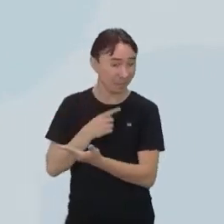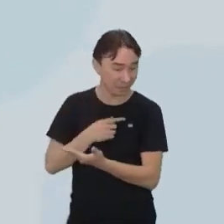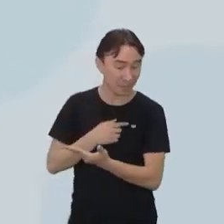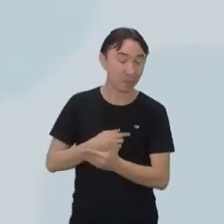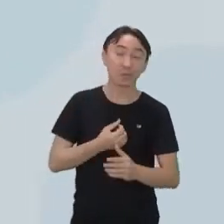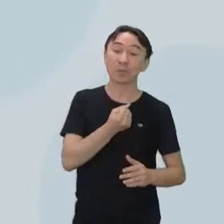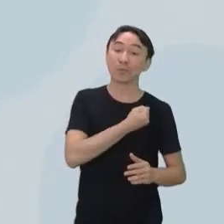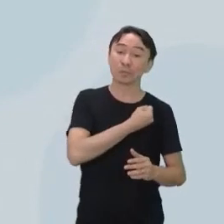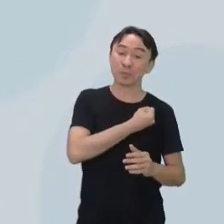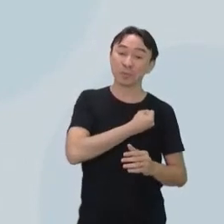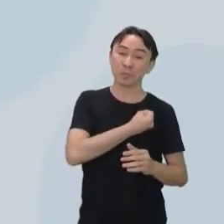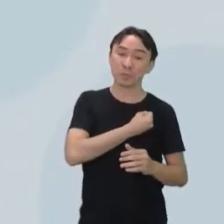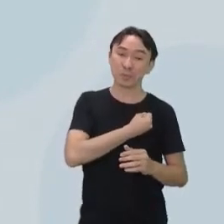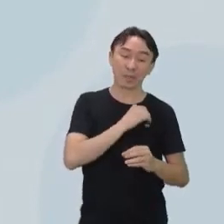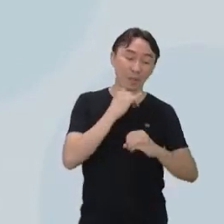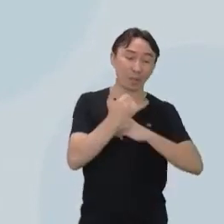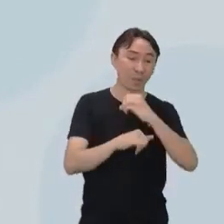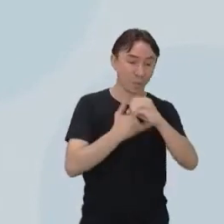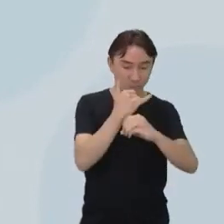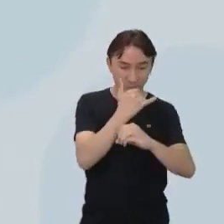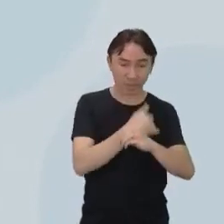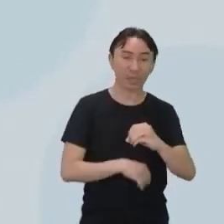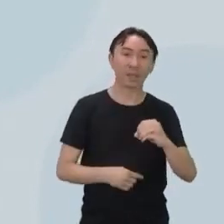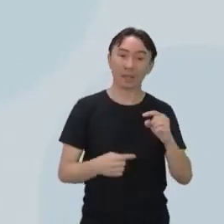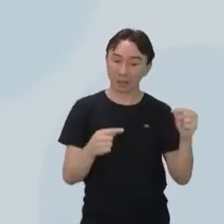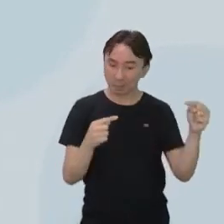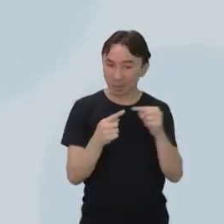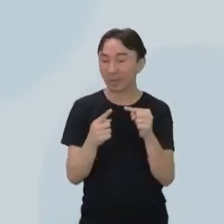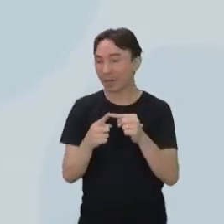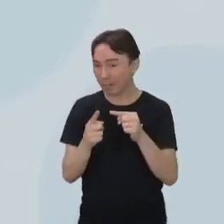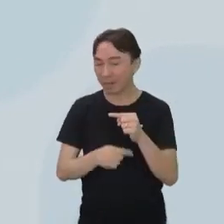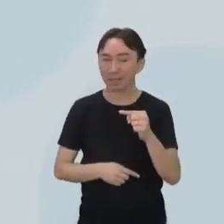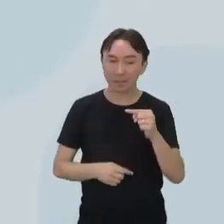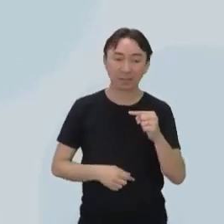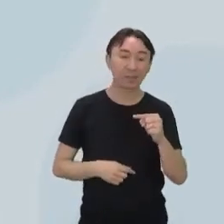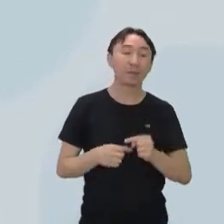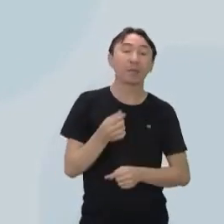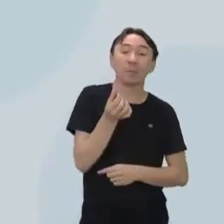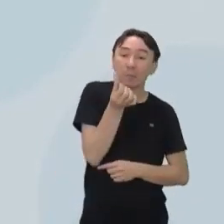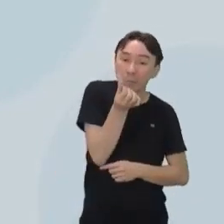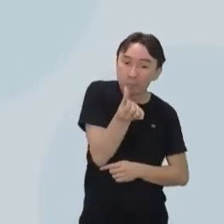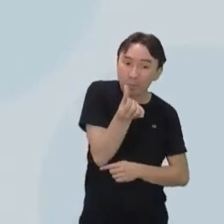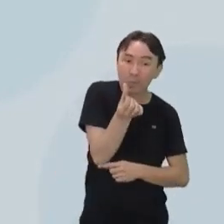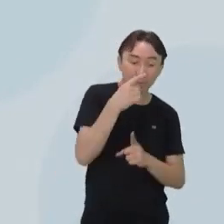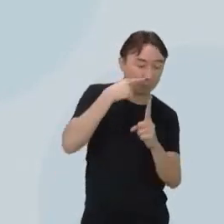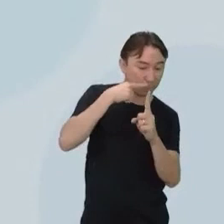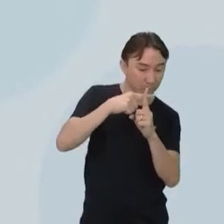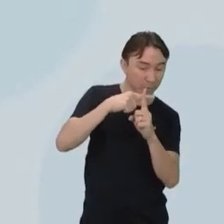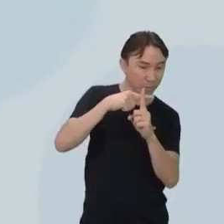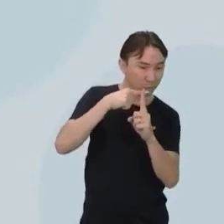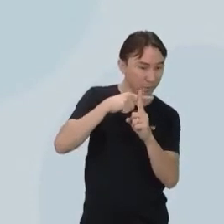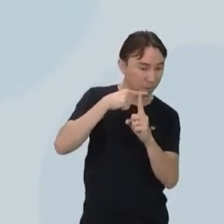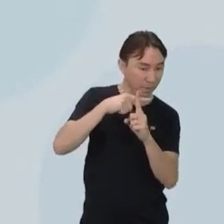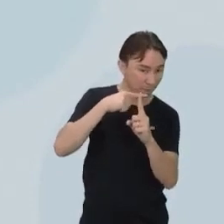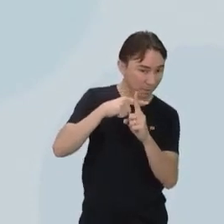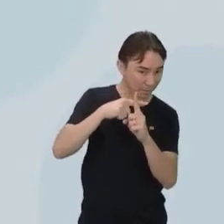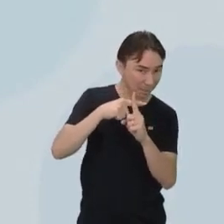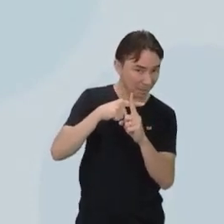indica a quantidade de partículas positivas do elemento, tá?